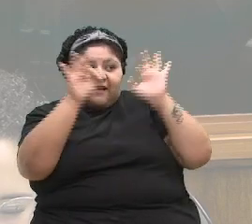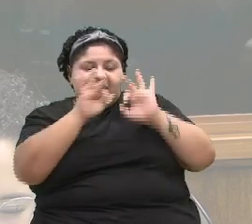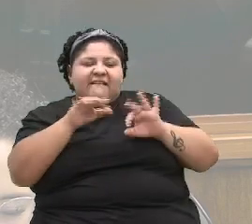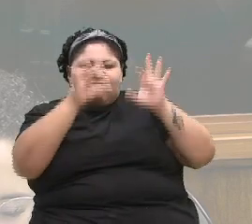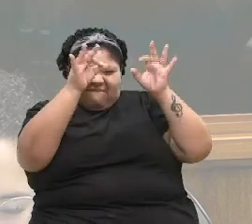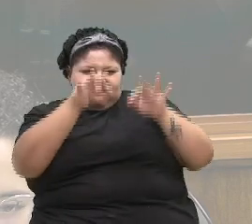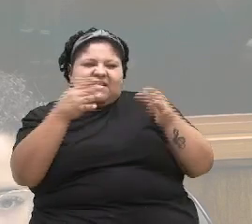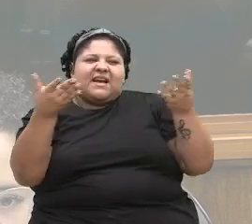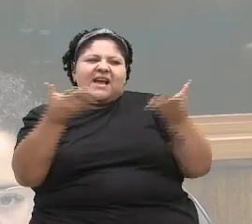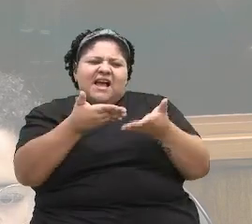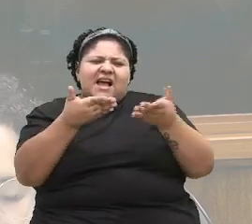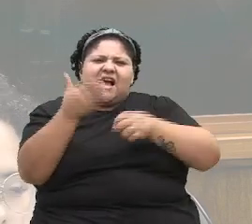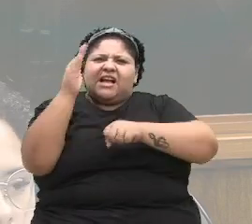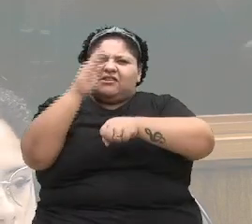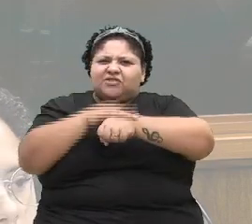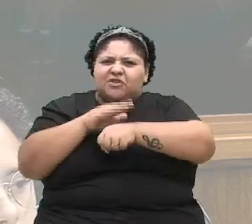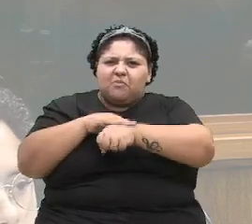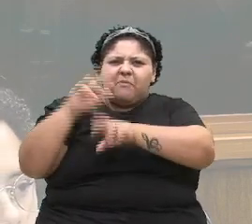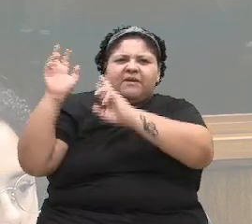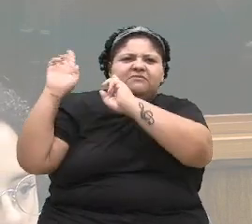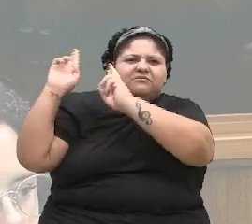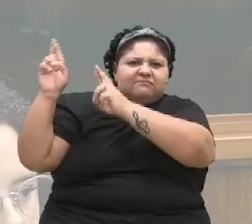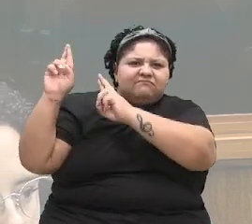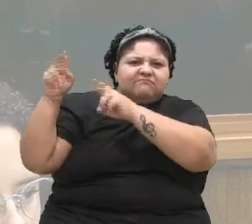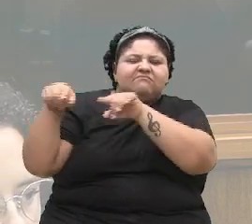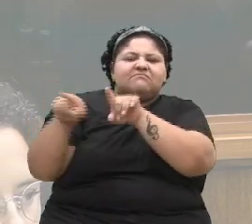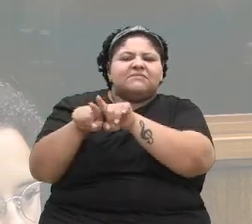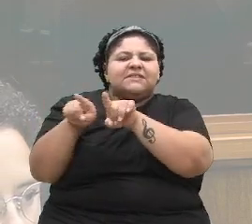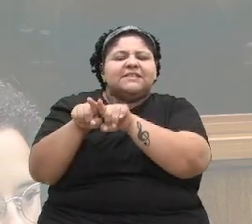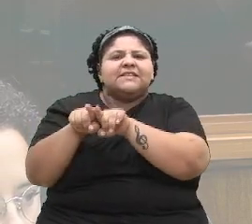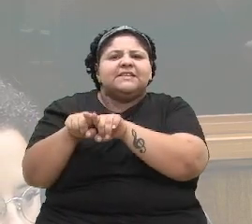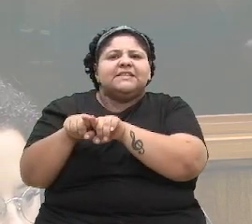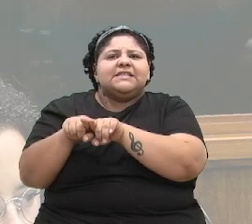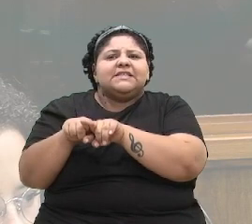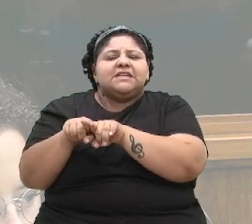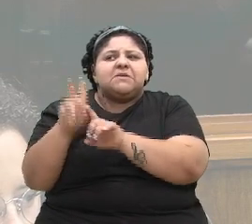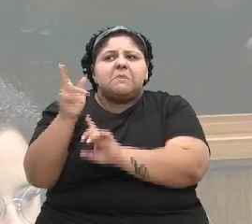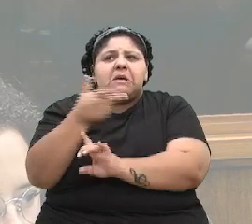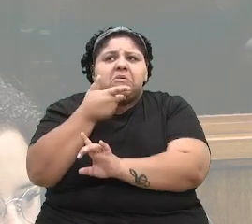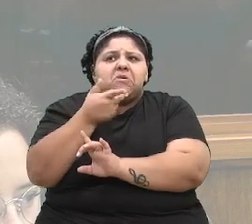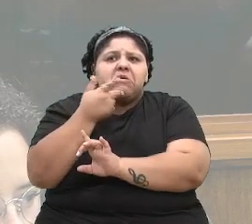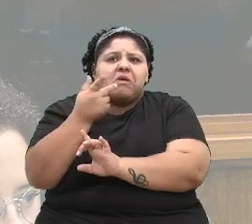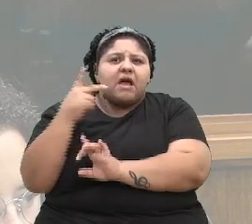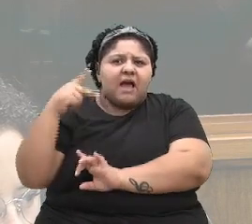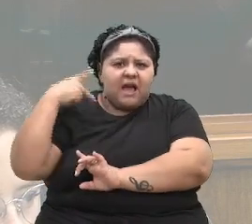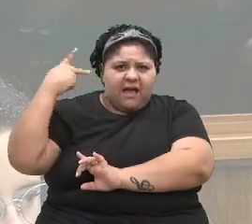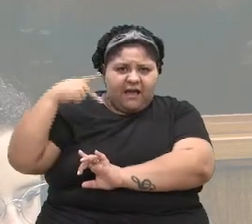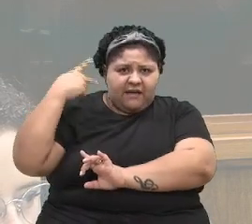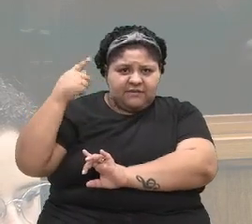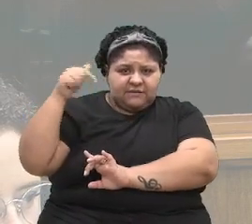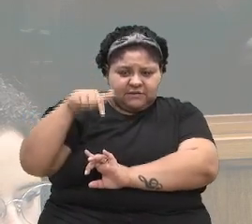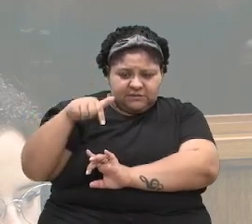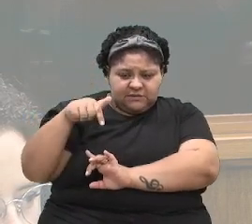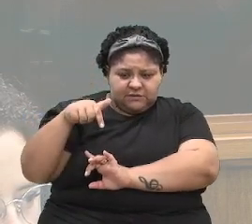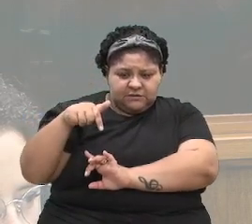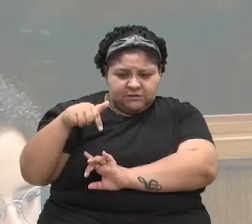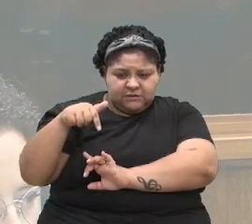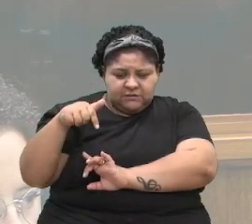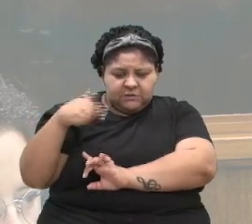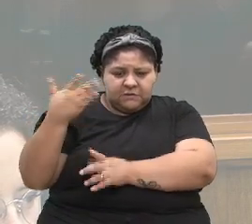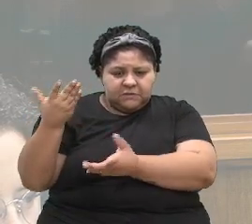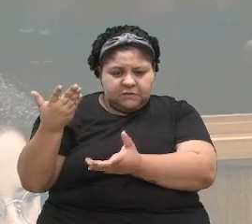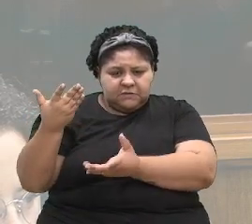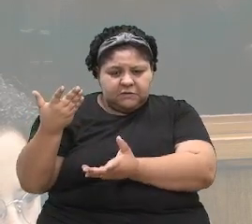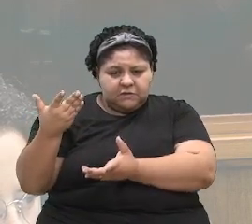Acho que é um momento de esperança e também traz para a cena da política e de visibilidade